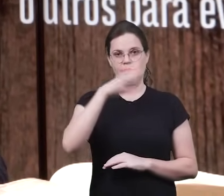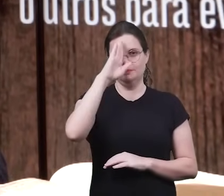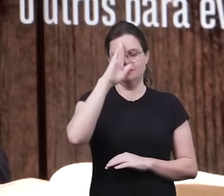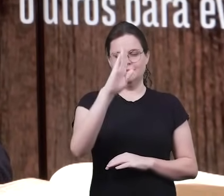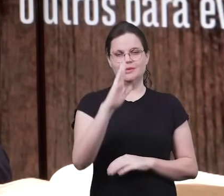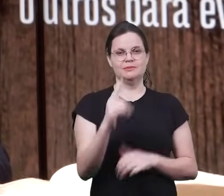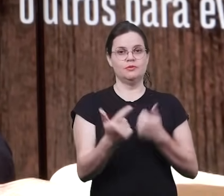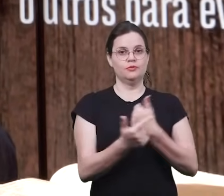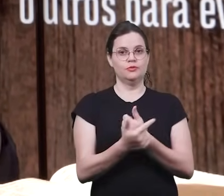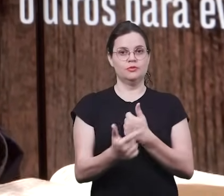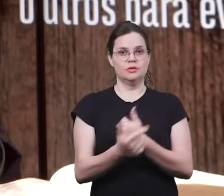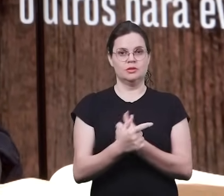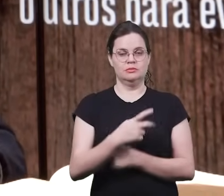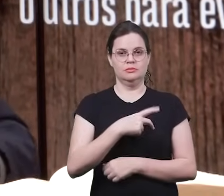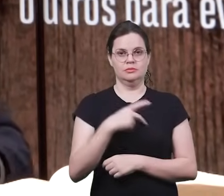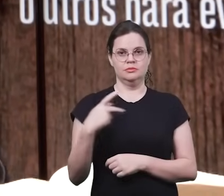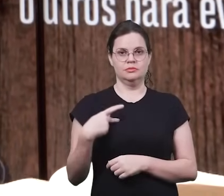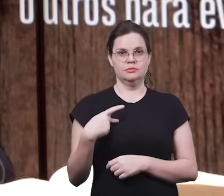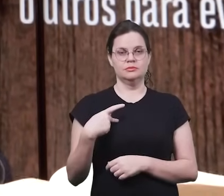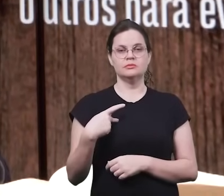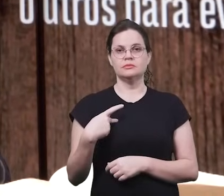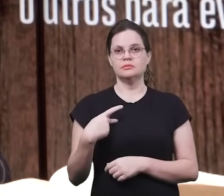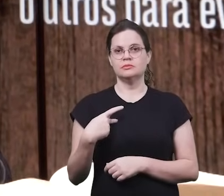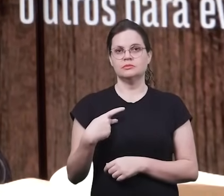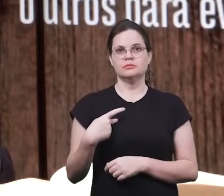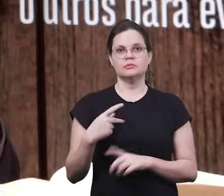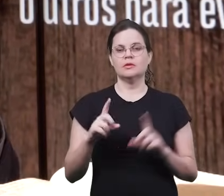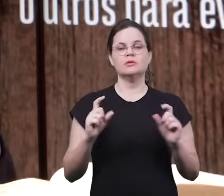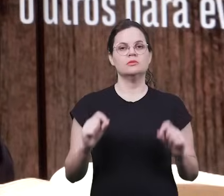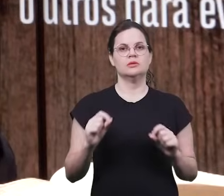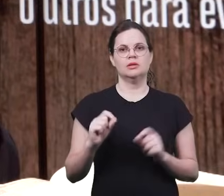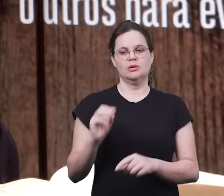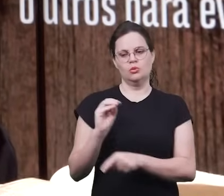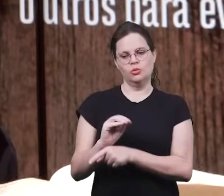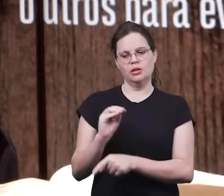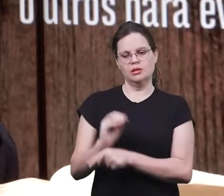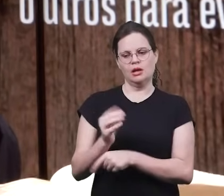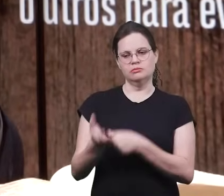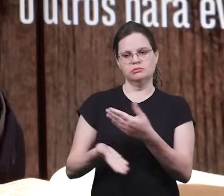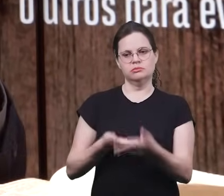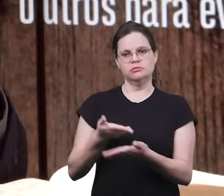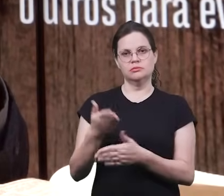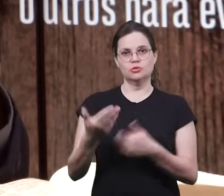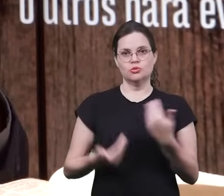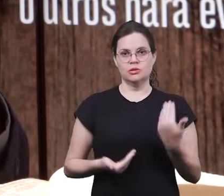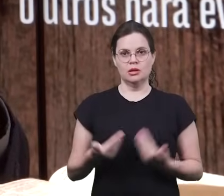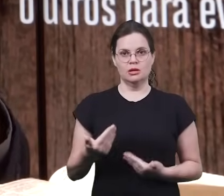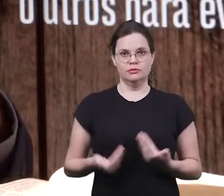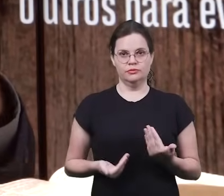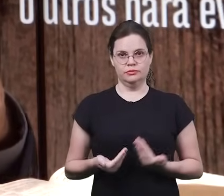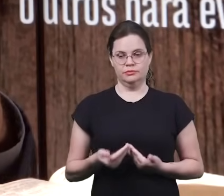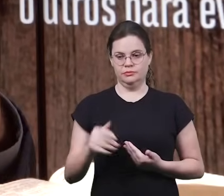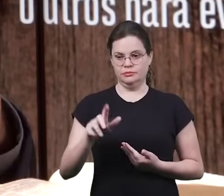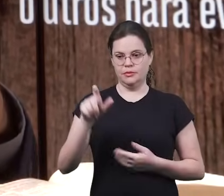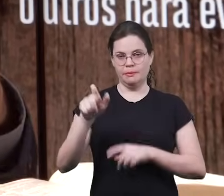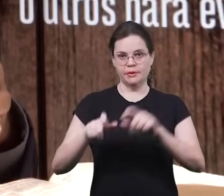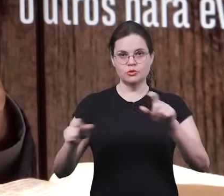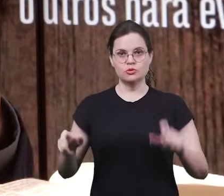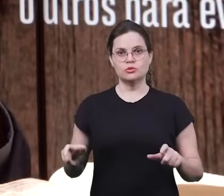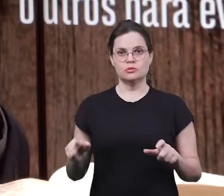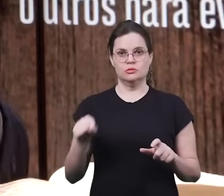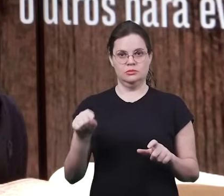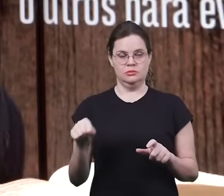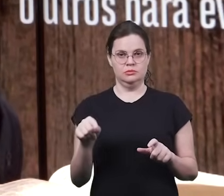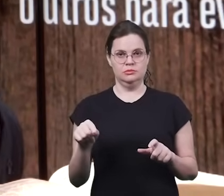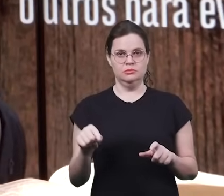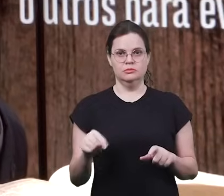seguinte, a principal função do pastor é cuidar do rebanho. Esse rebanho agora é de homens, de